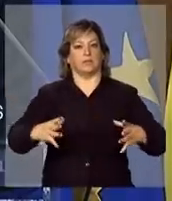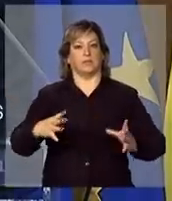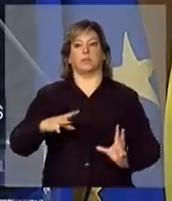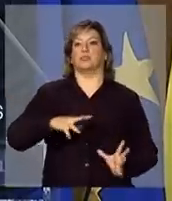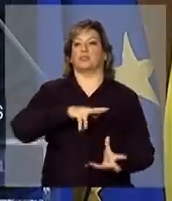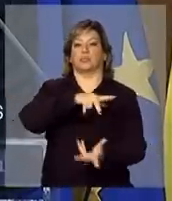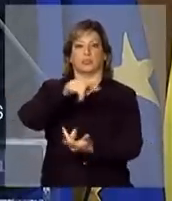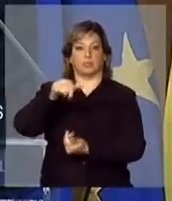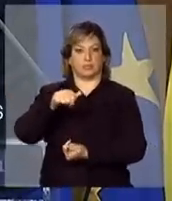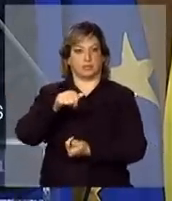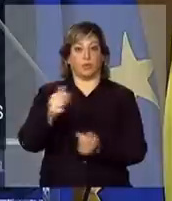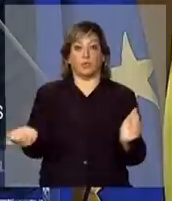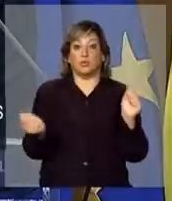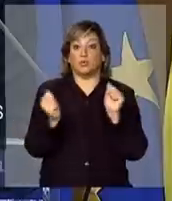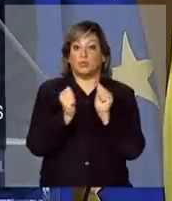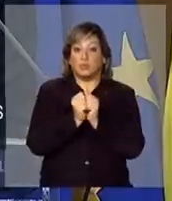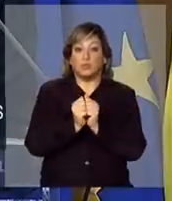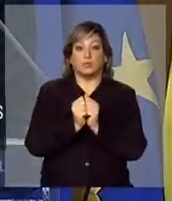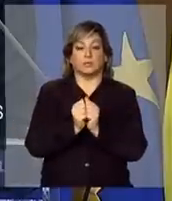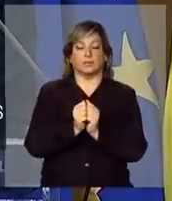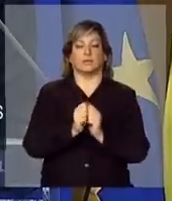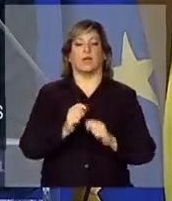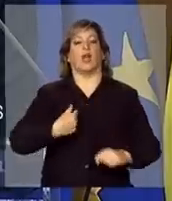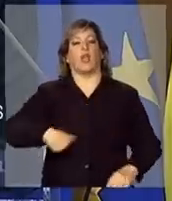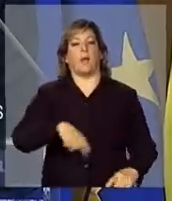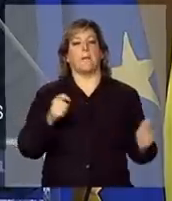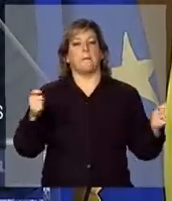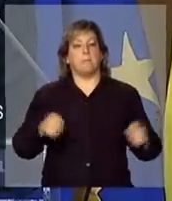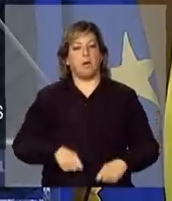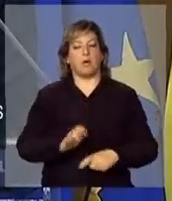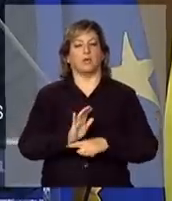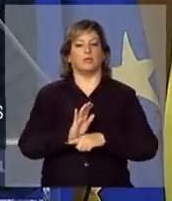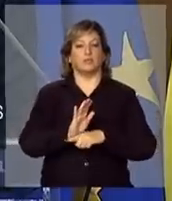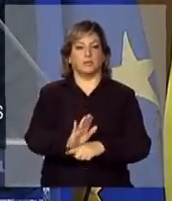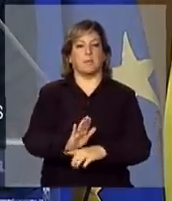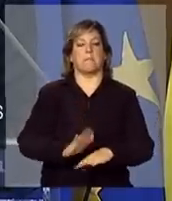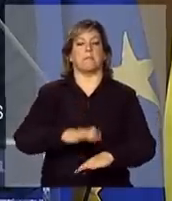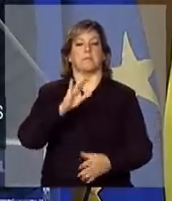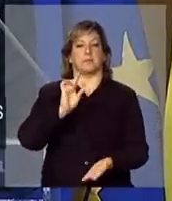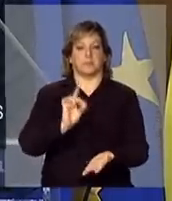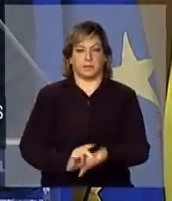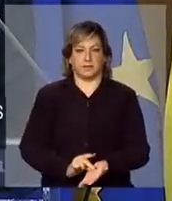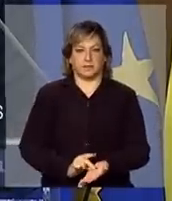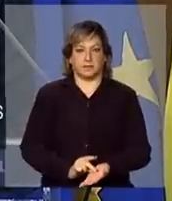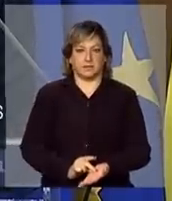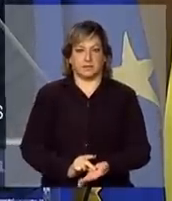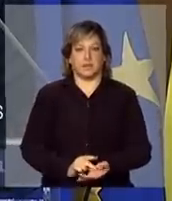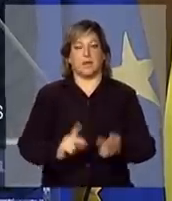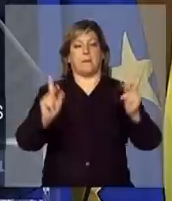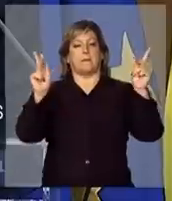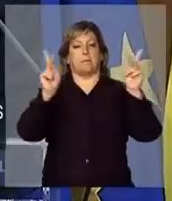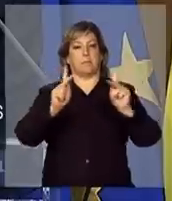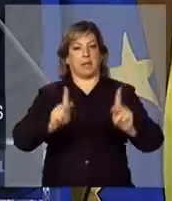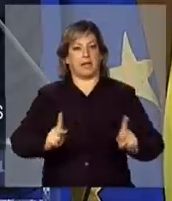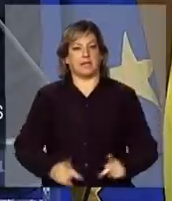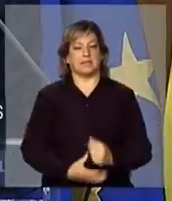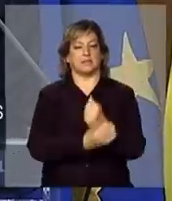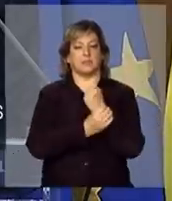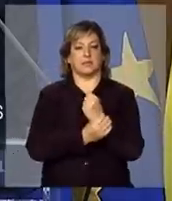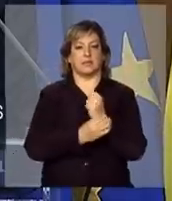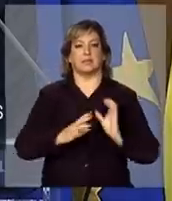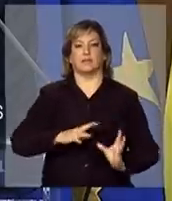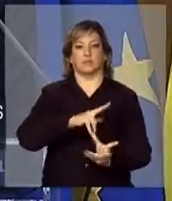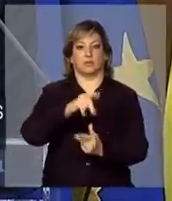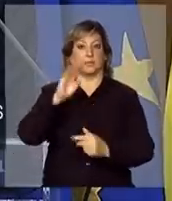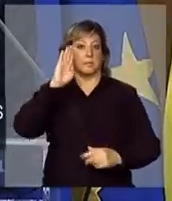internacional. Juntos, podemos contribuir mais efetivamente para a paz e a segurança internacionais e, portanto,